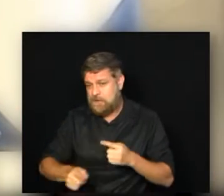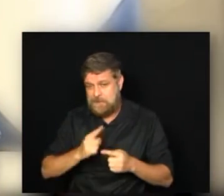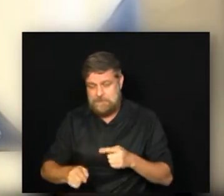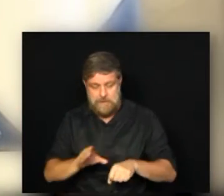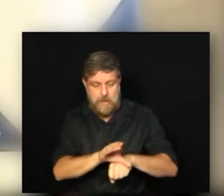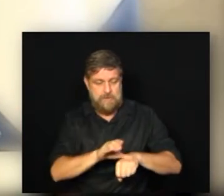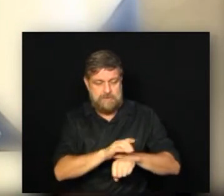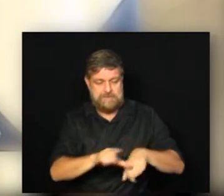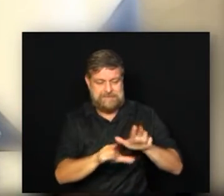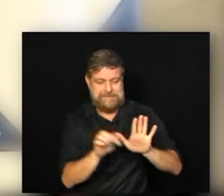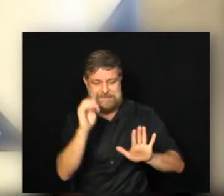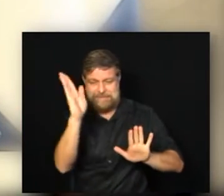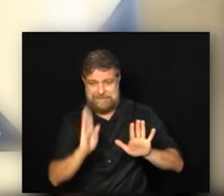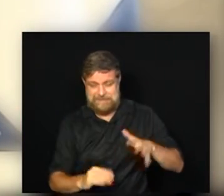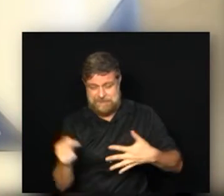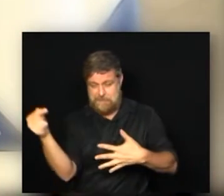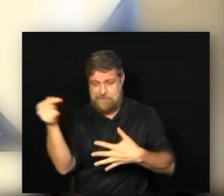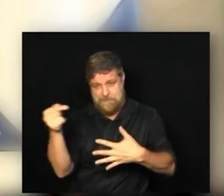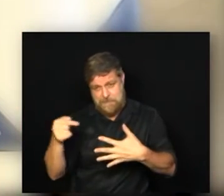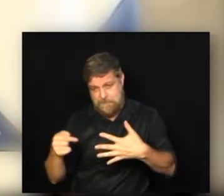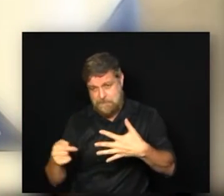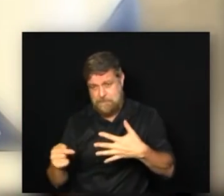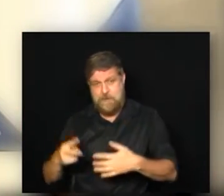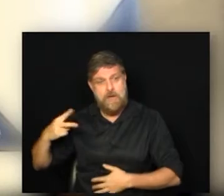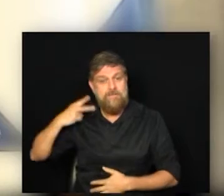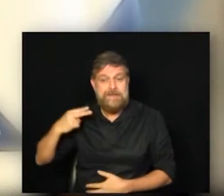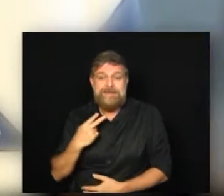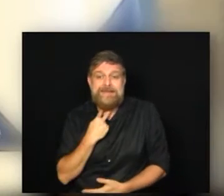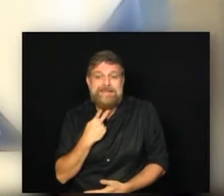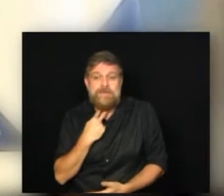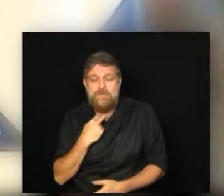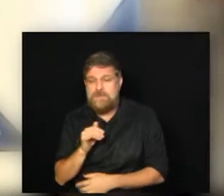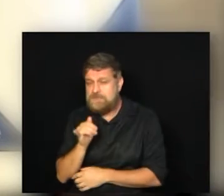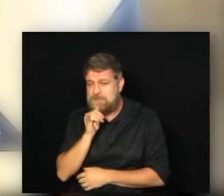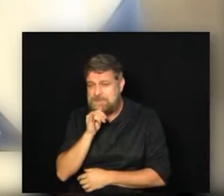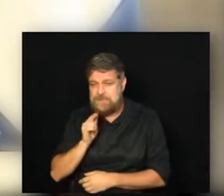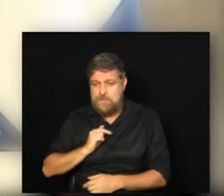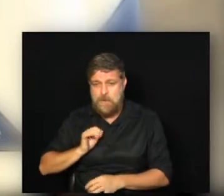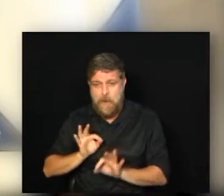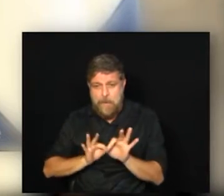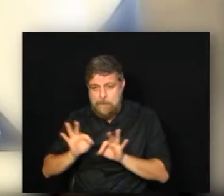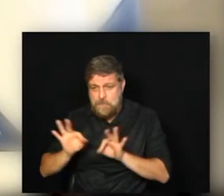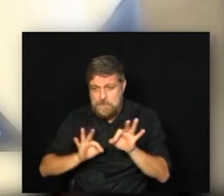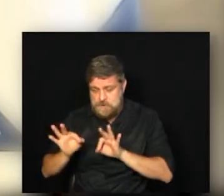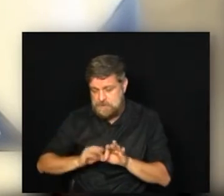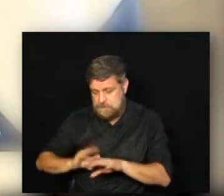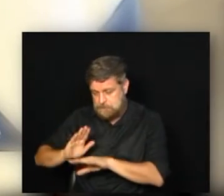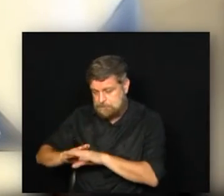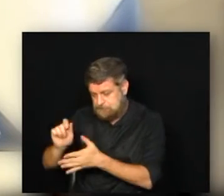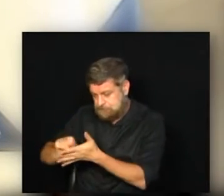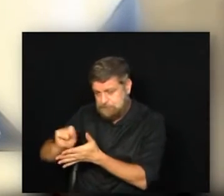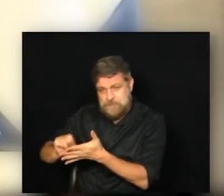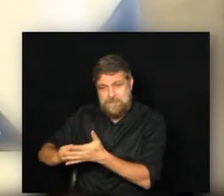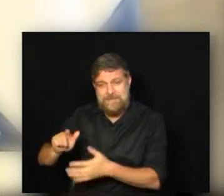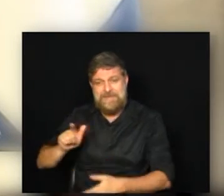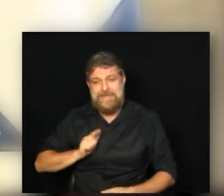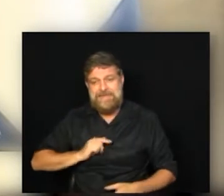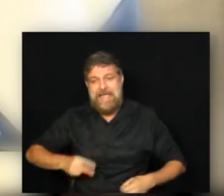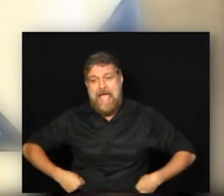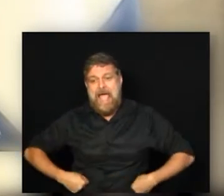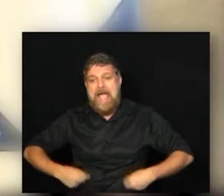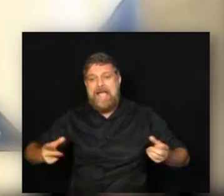por várias condições. Entre elas, o vereador ele não pode fazer qualquer projeto que traga